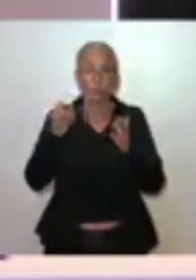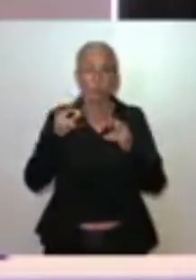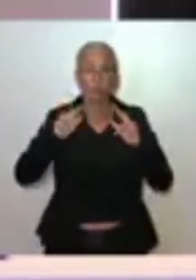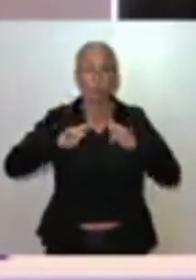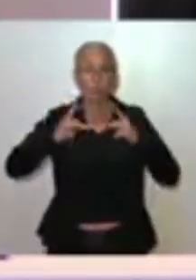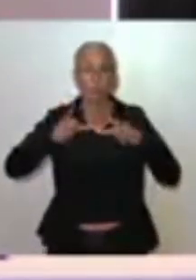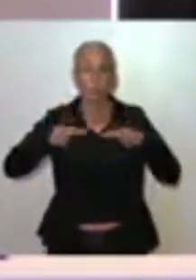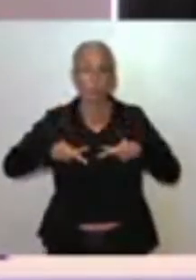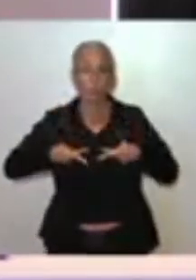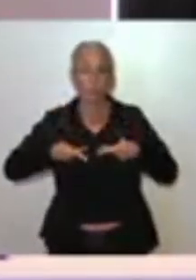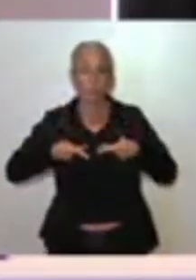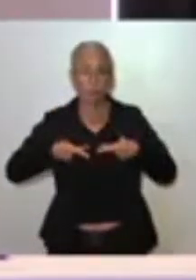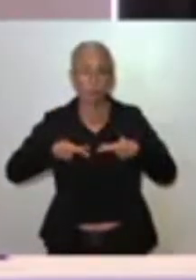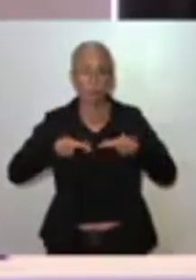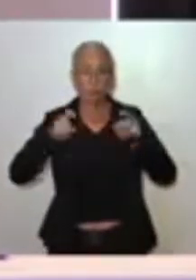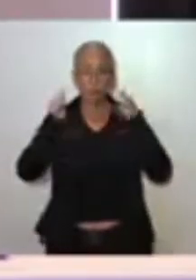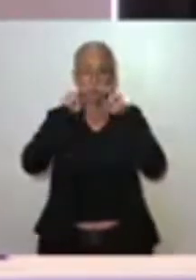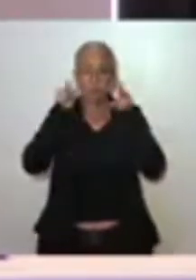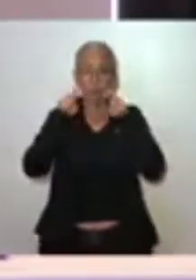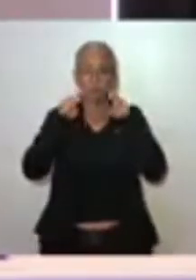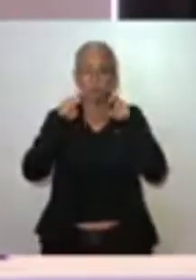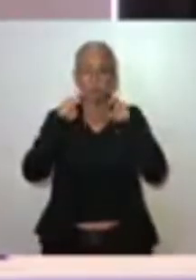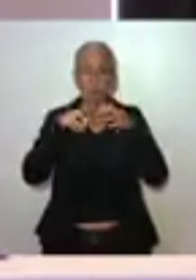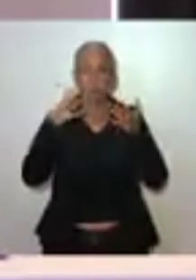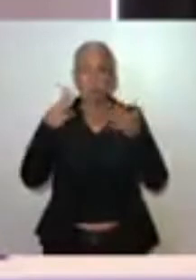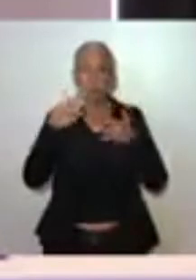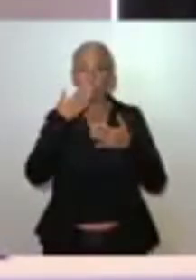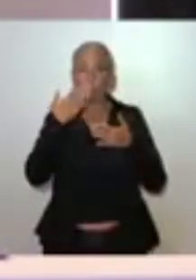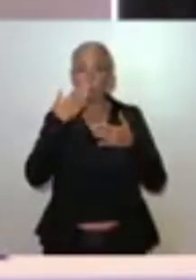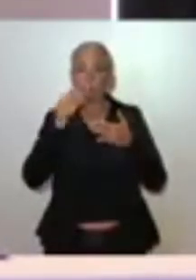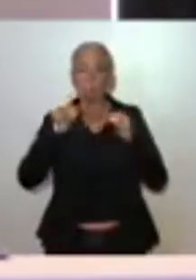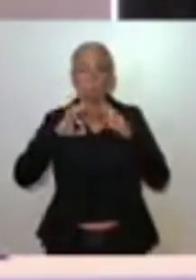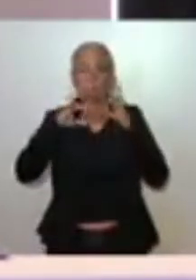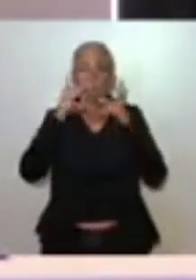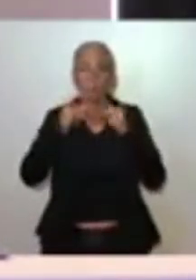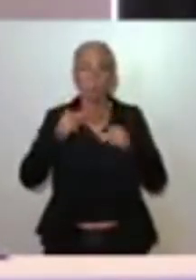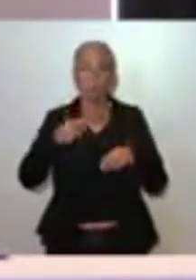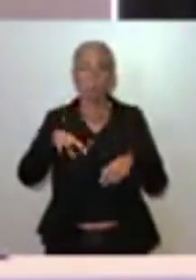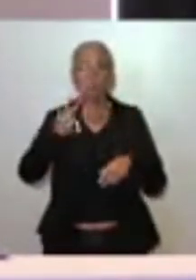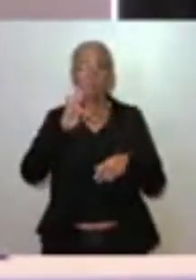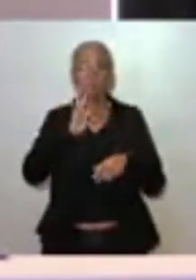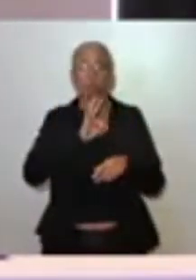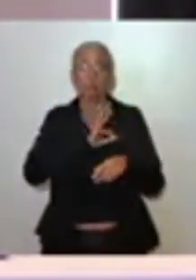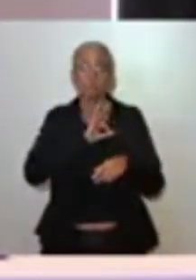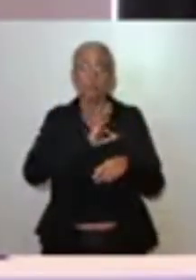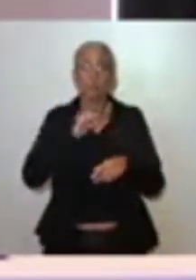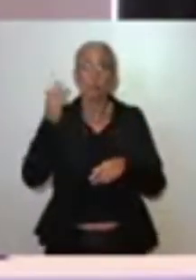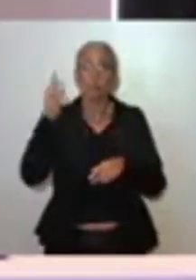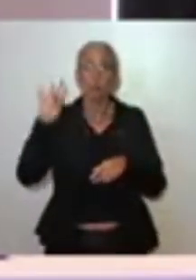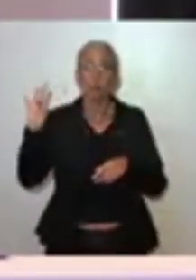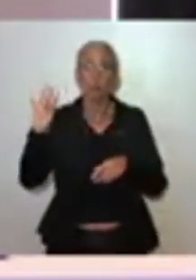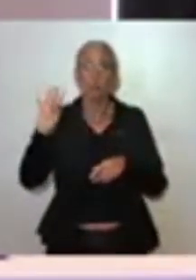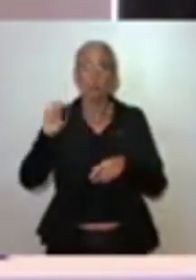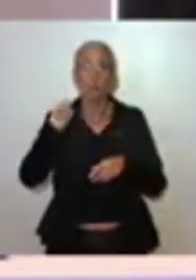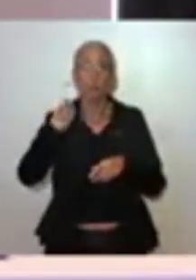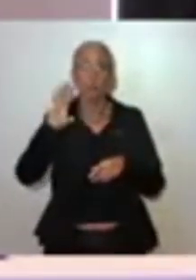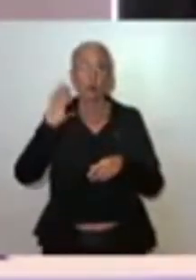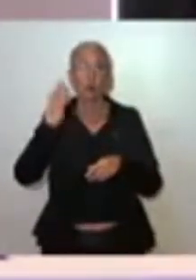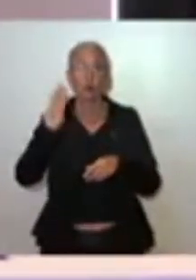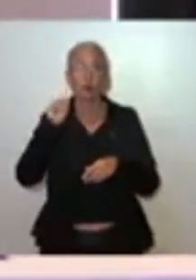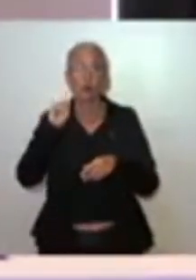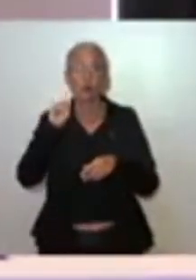chama-se código fonte para todos os partidos para a Polícia Federal pelo Ministério Público para o congresso para OAB